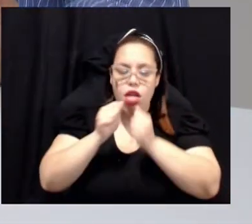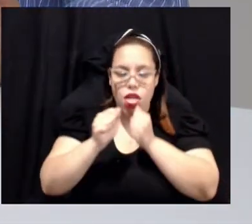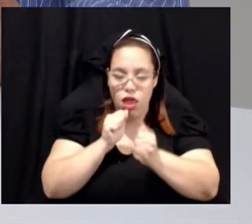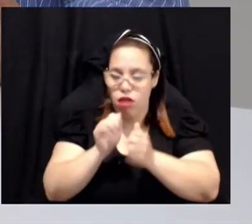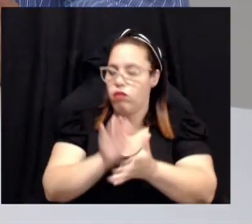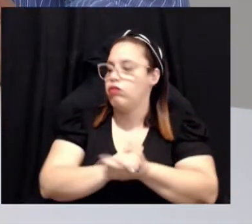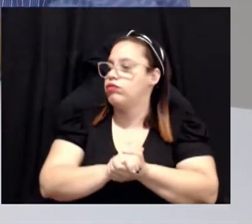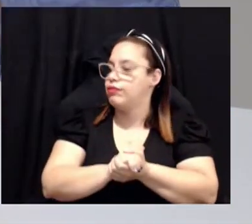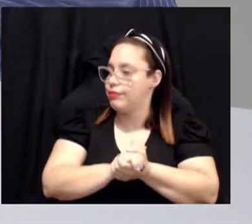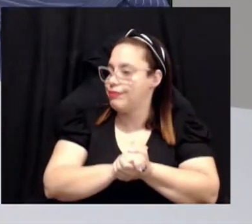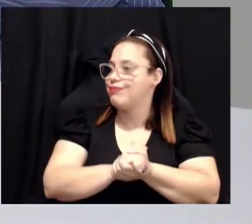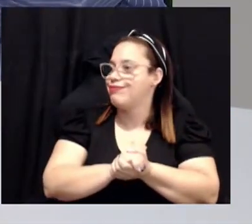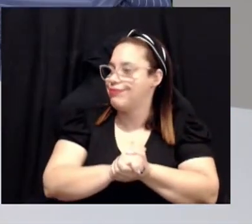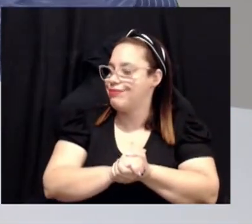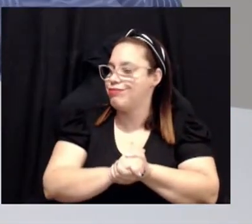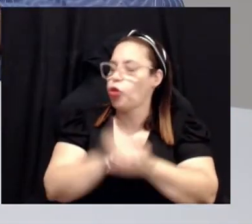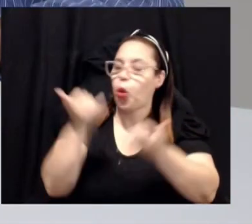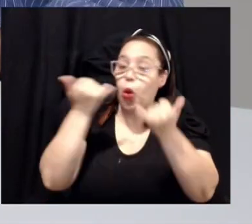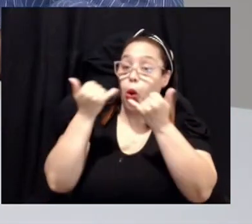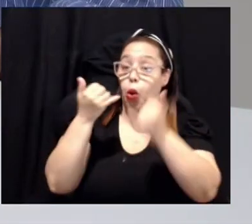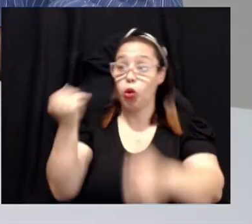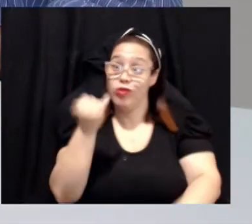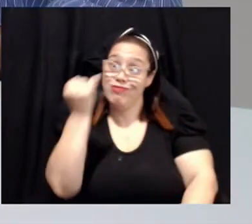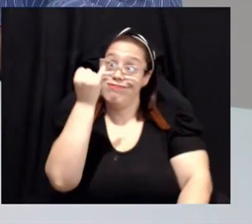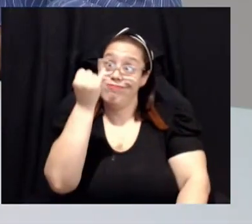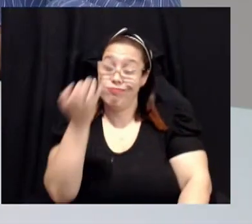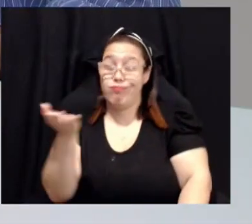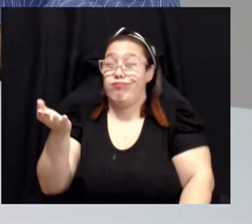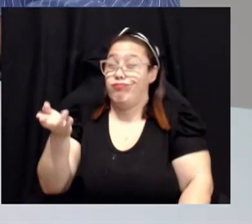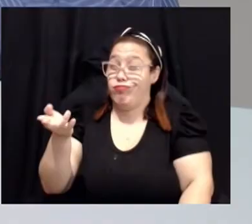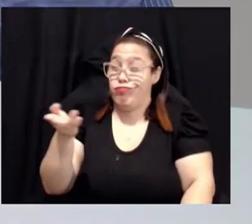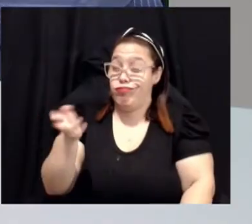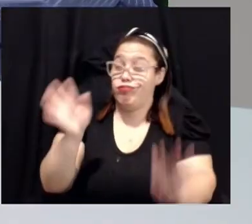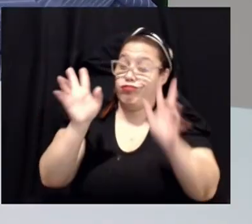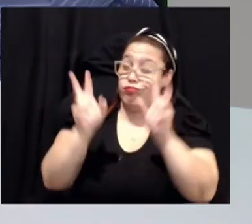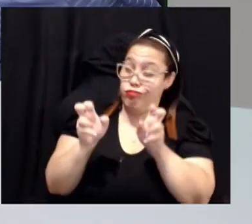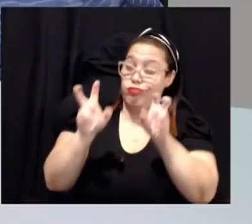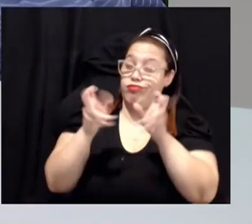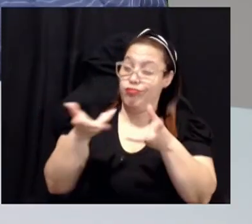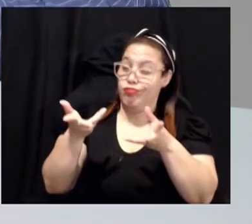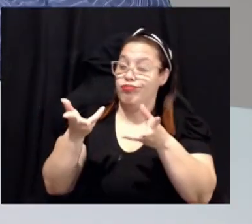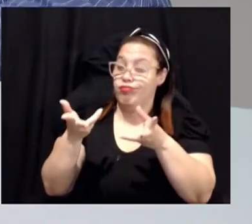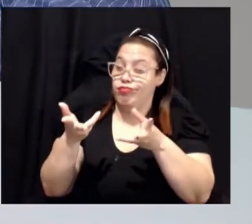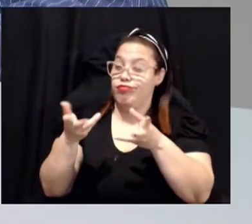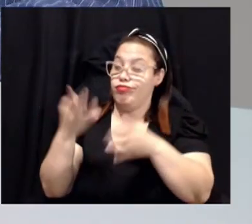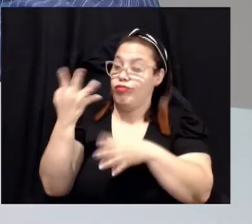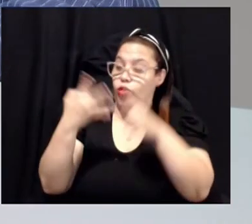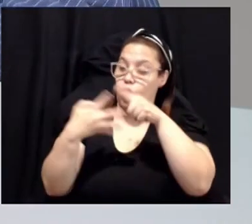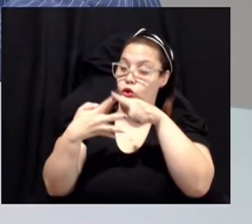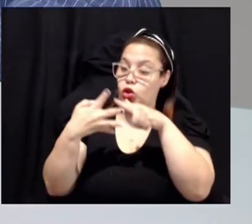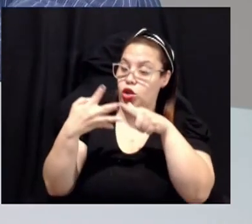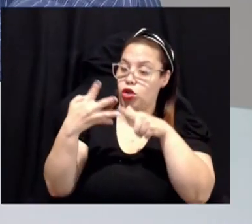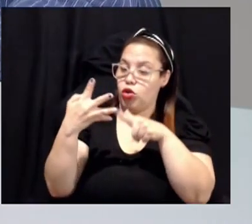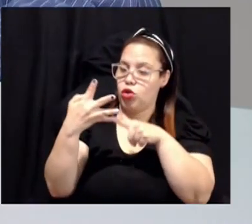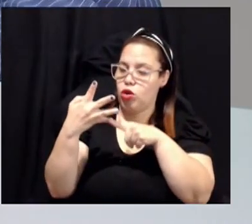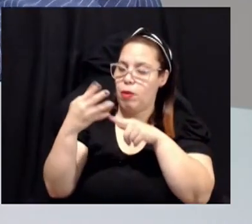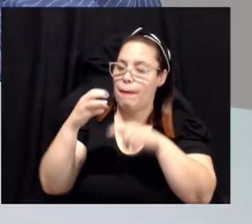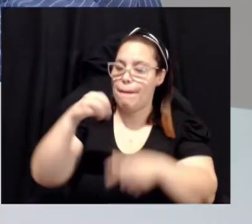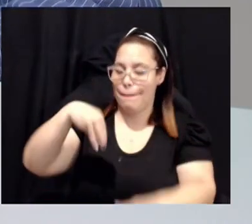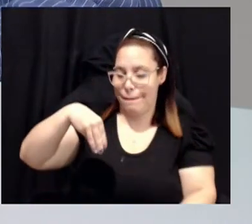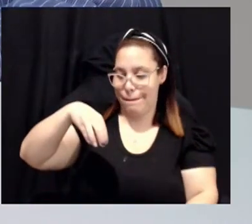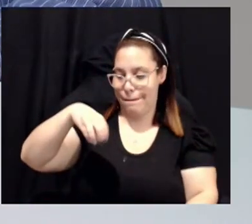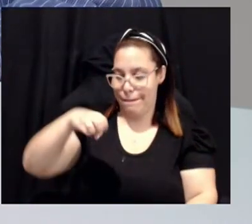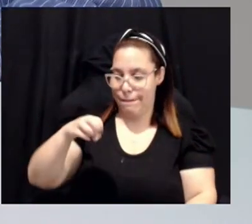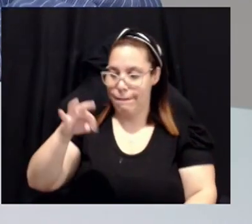aí muitas informações importantes, inclusive esse último assunto que a gente abordou, né? Esses 4 métodos, né? Uhum.